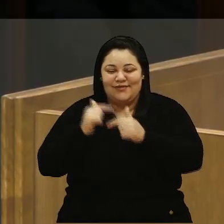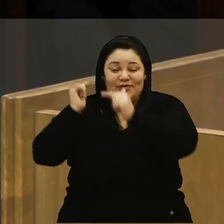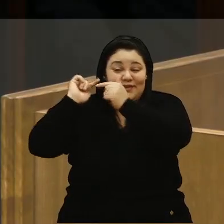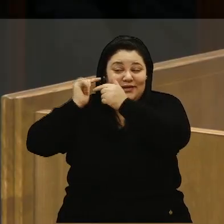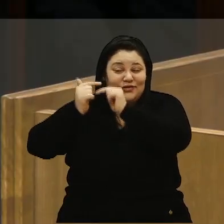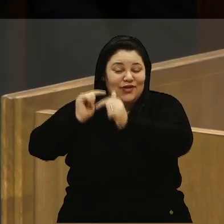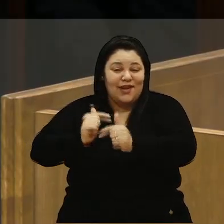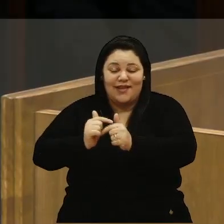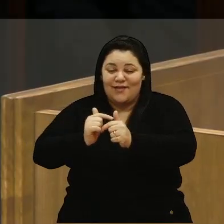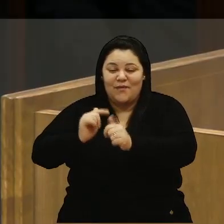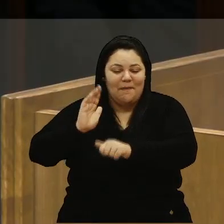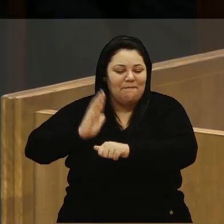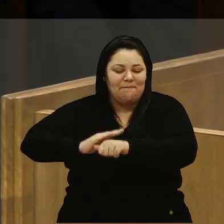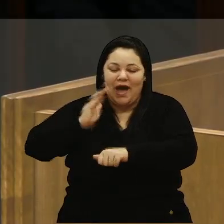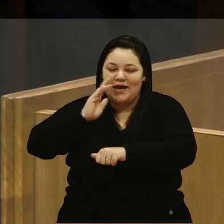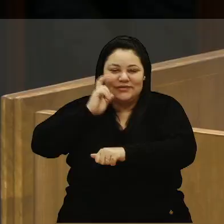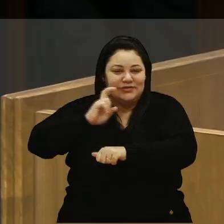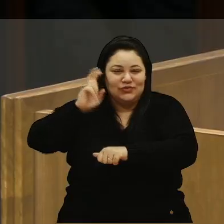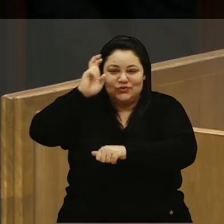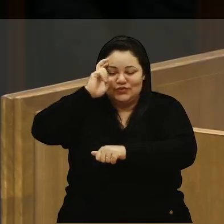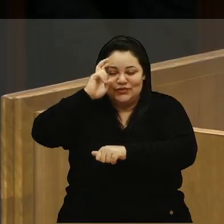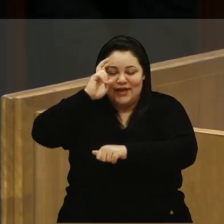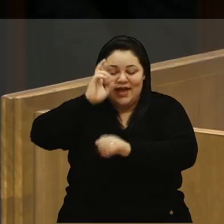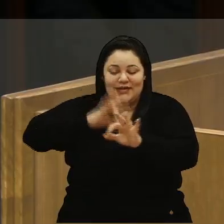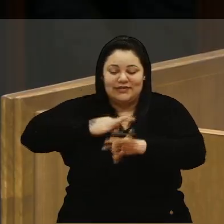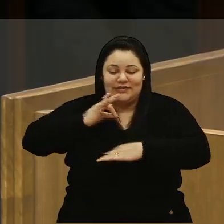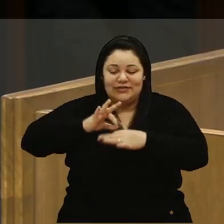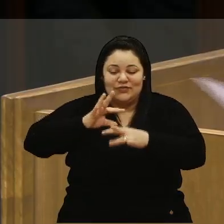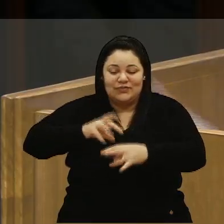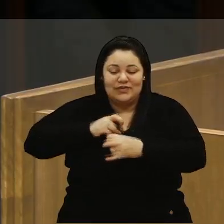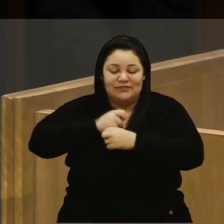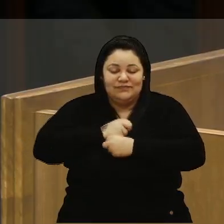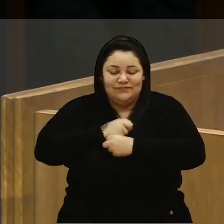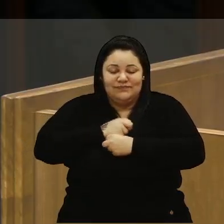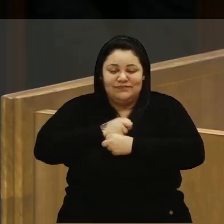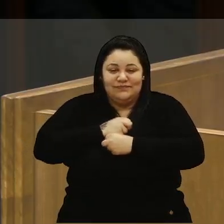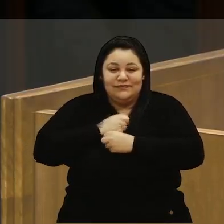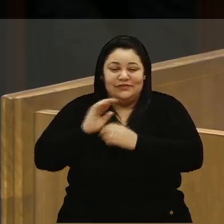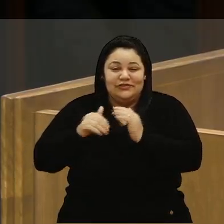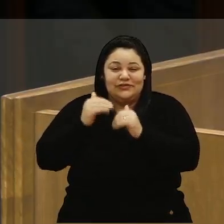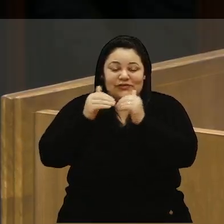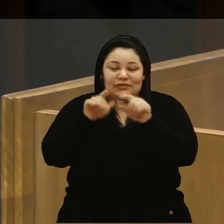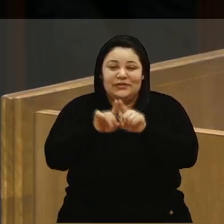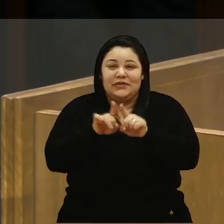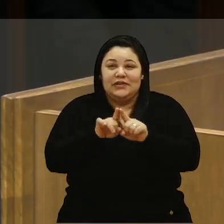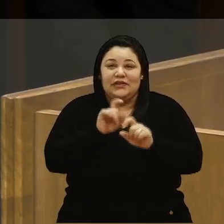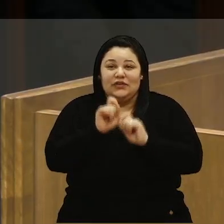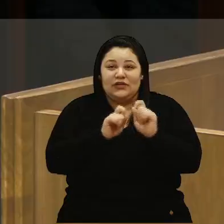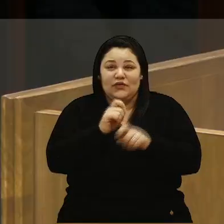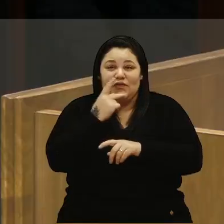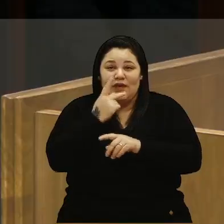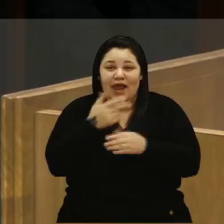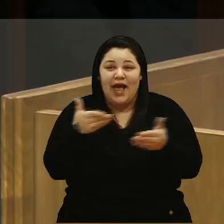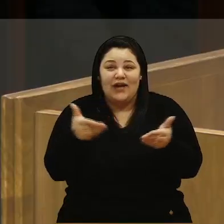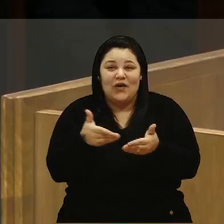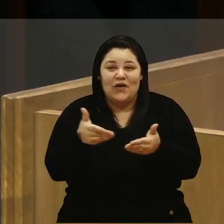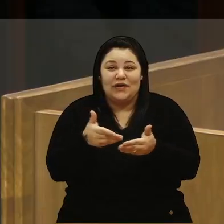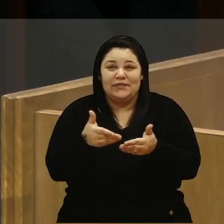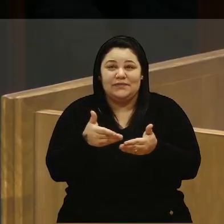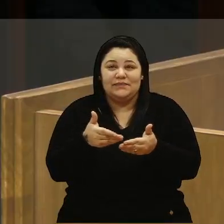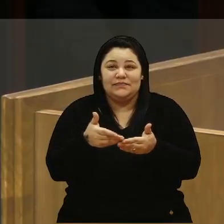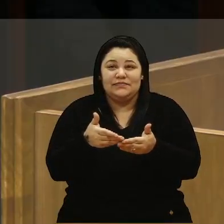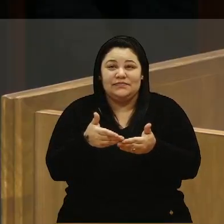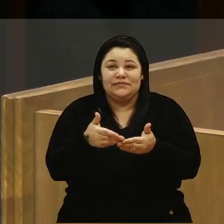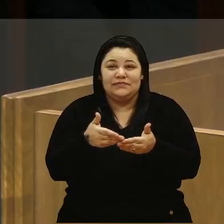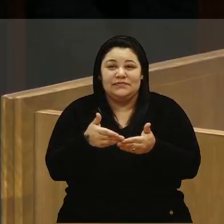cultura, é prevenção, é pertencimento, é formação. E o que eu vou dizer agora é uma coisa que eu